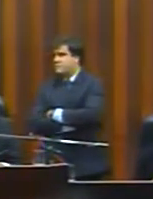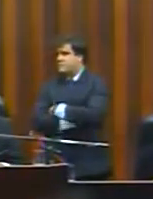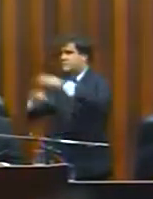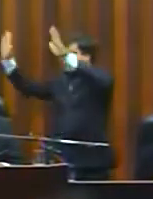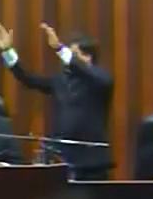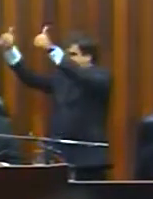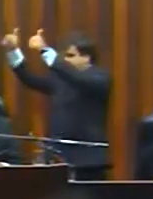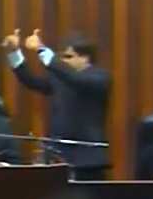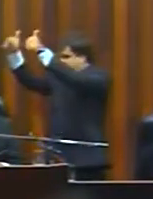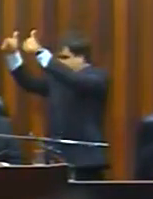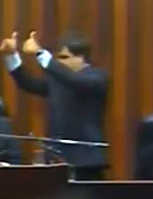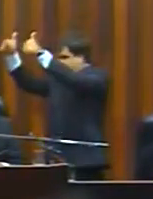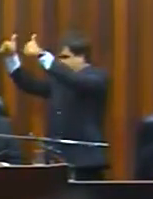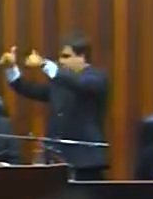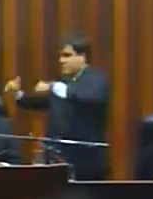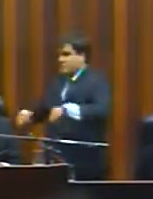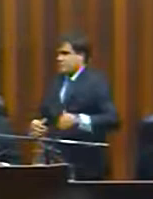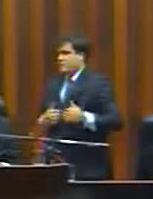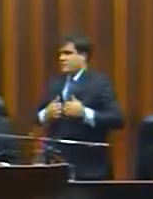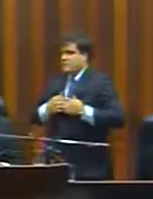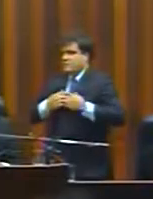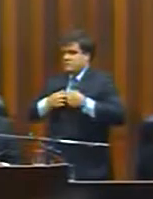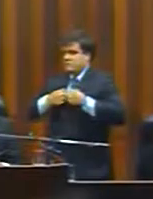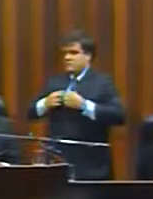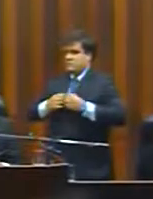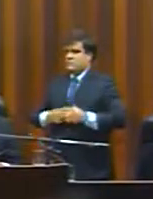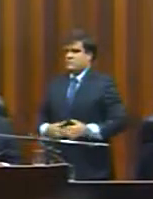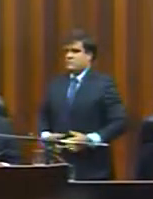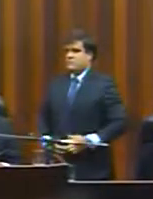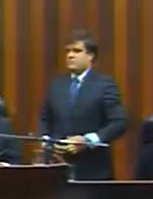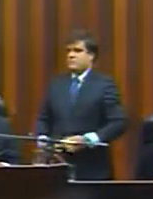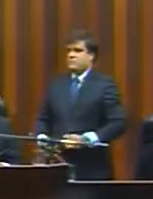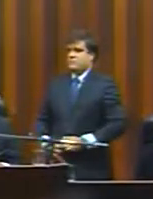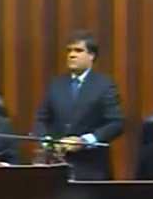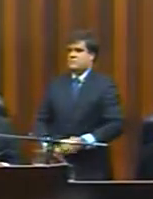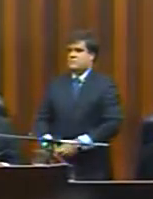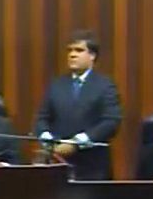Com a palavra, a nobre vereadora Ana Beatriz Lopes de Macedo.